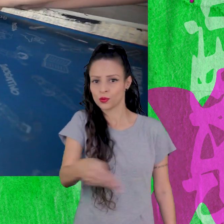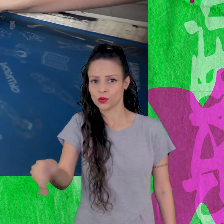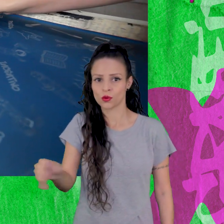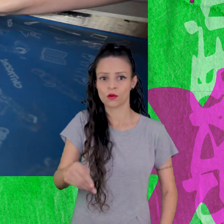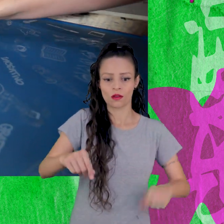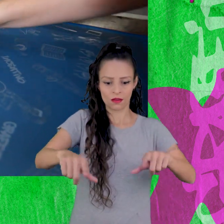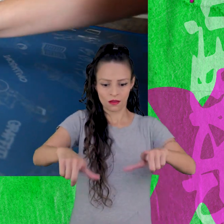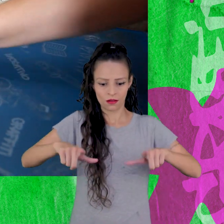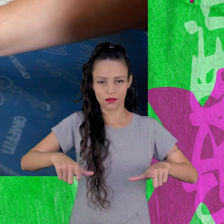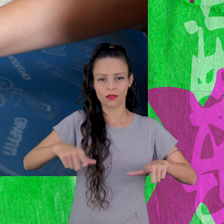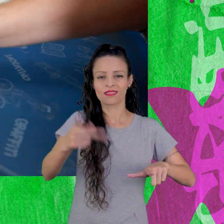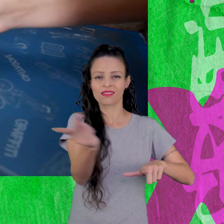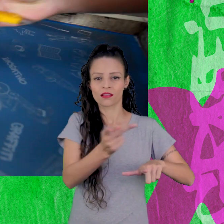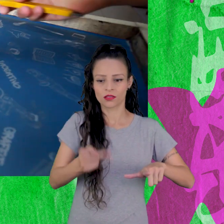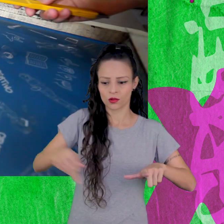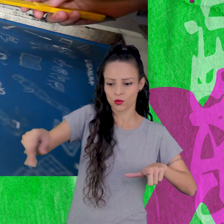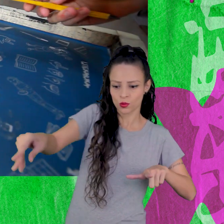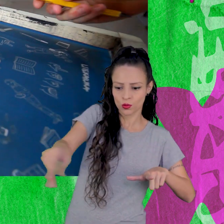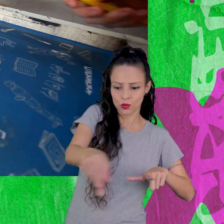pelo desenho.